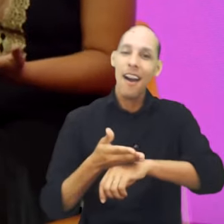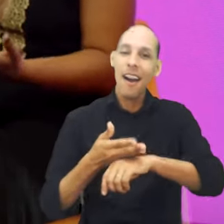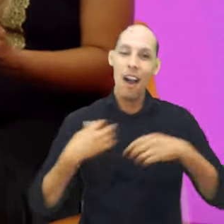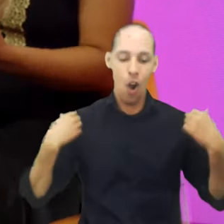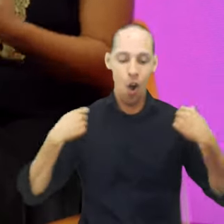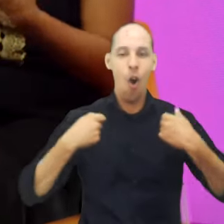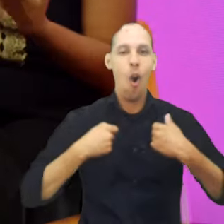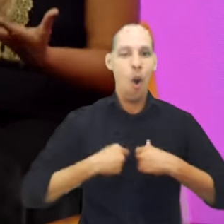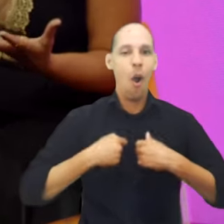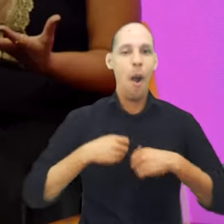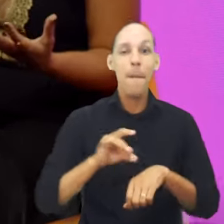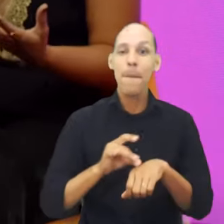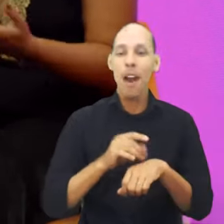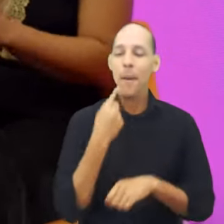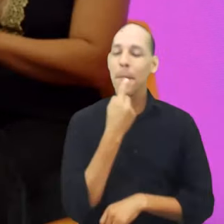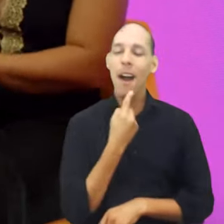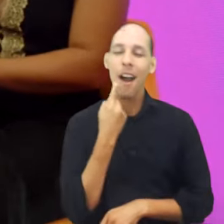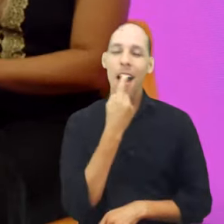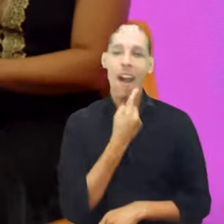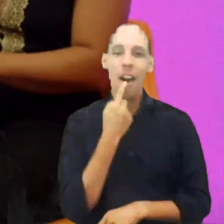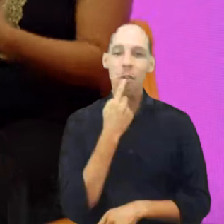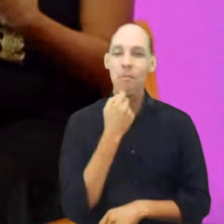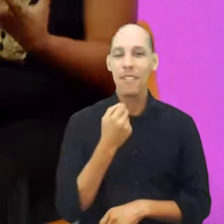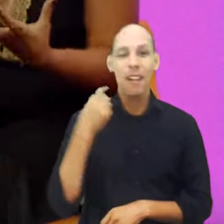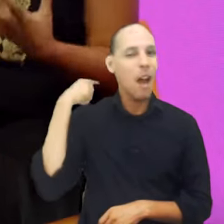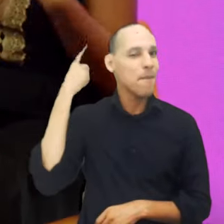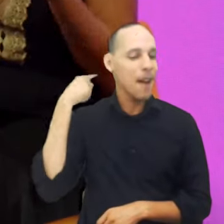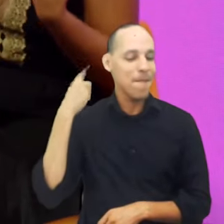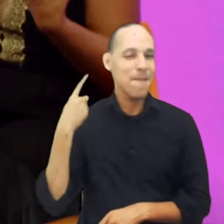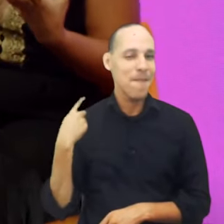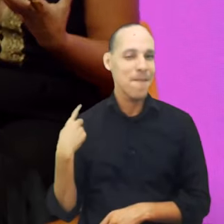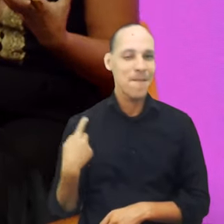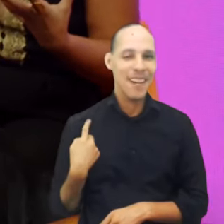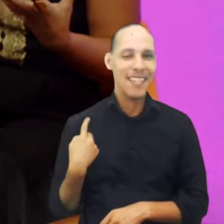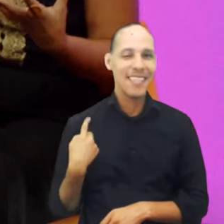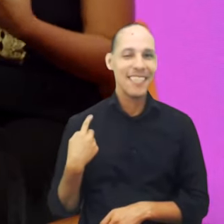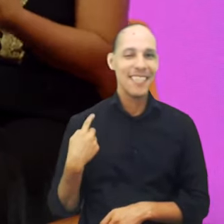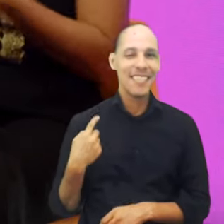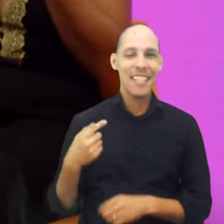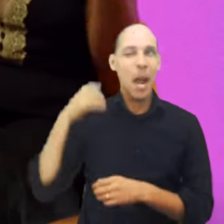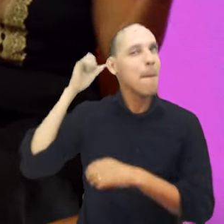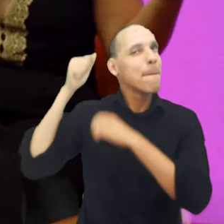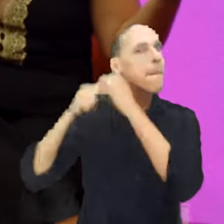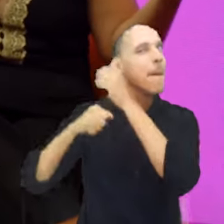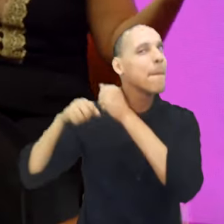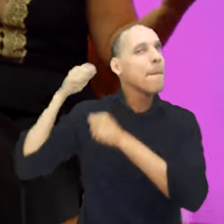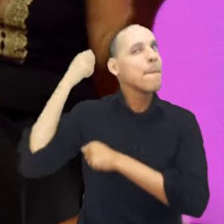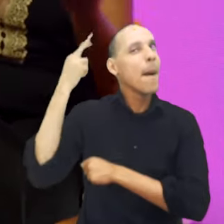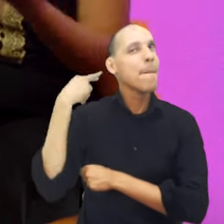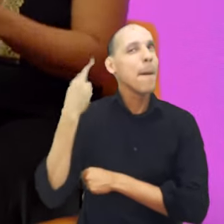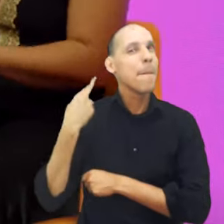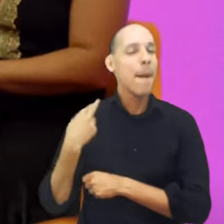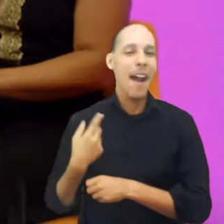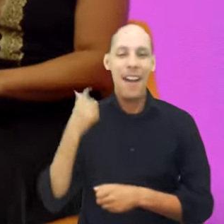macacão preto, batom vermelho. Hoje eu estou com o cabelo cacheado, enrolado aqui com um babyliss para ficar maravilhosa para estar